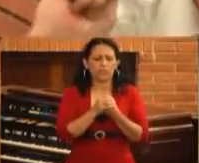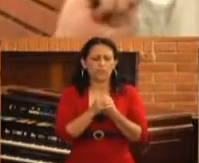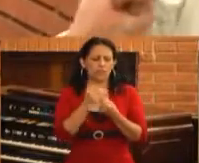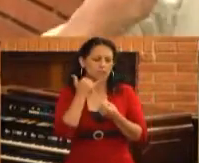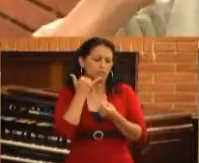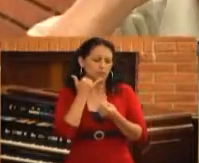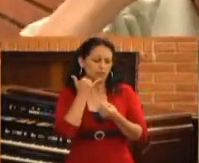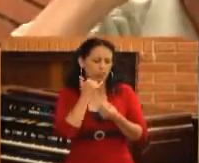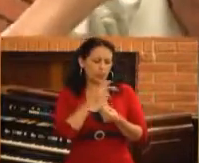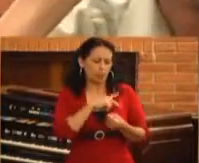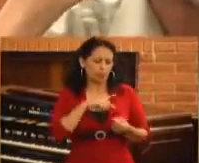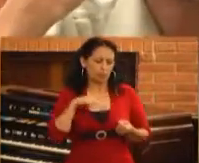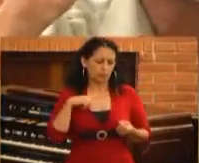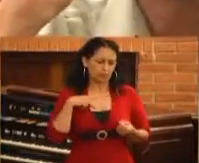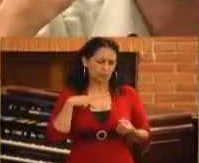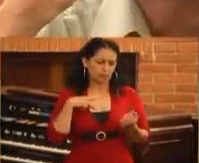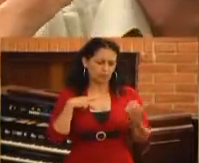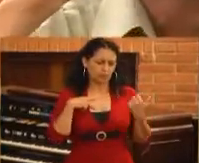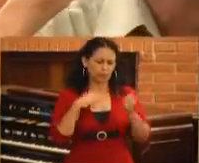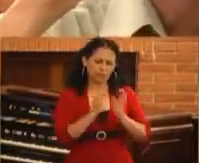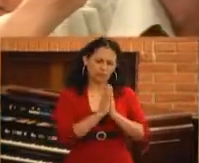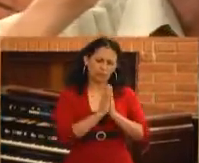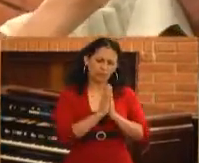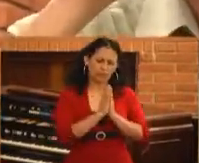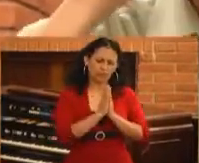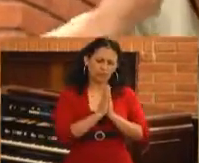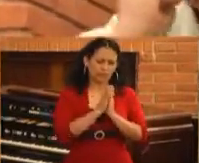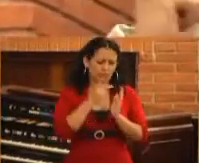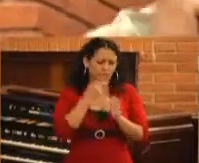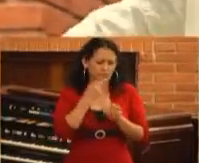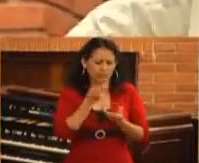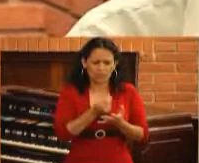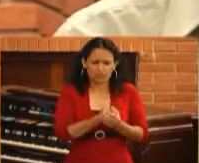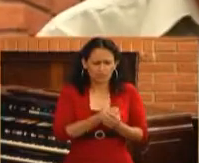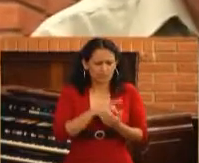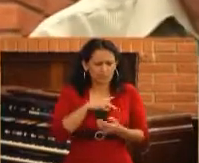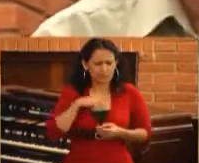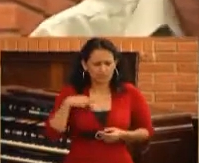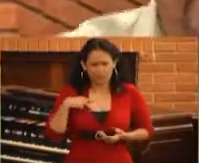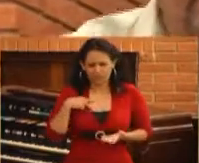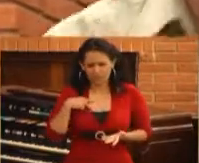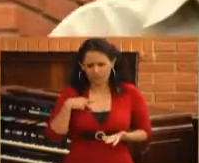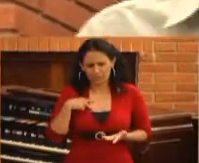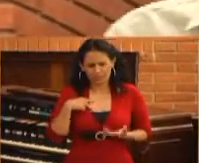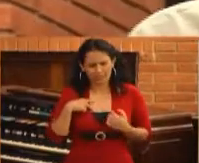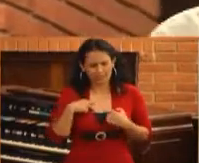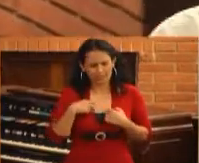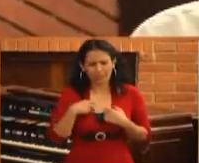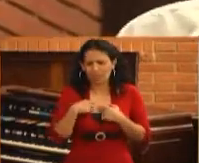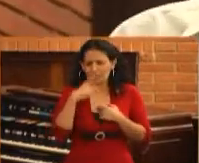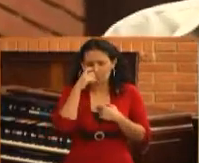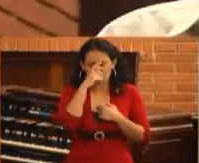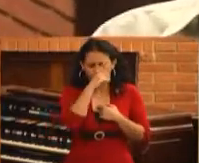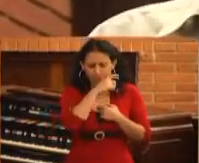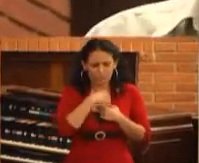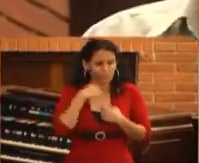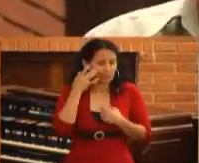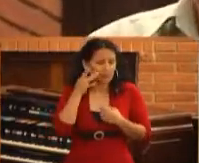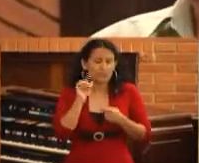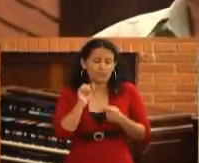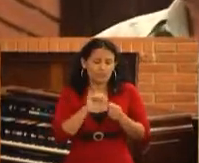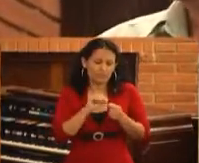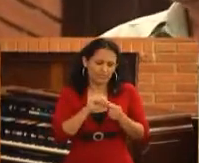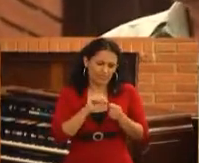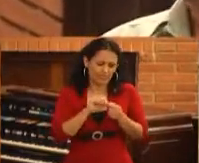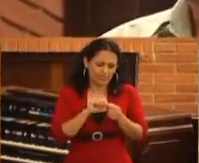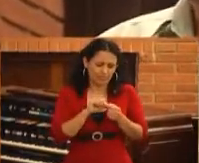morreu este ano. Ligou para ele e disse, pastor Jader, eu estou em aperto. O que foi,